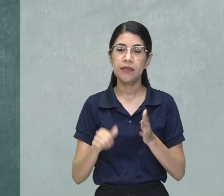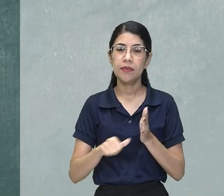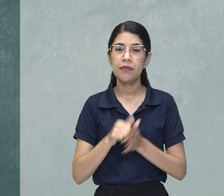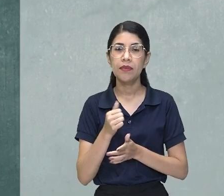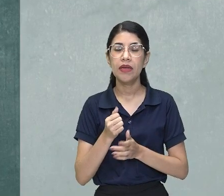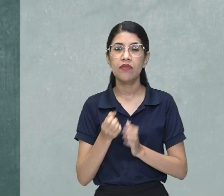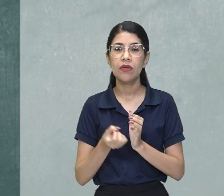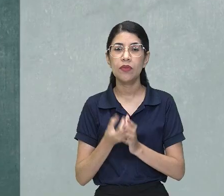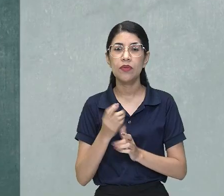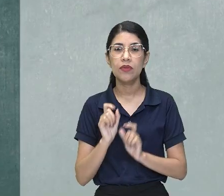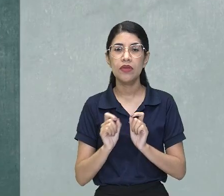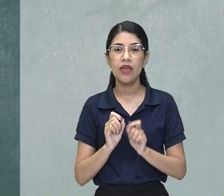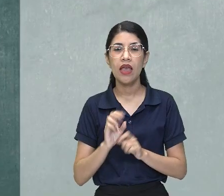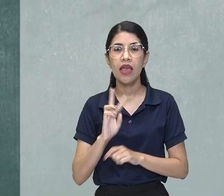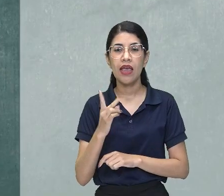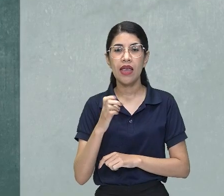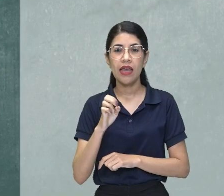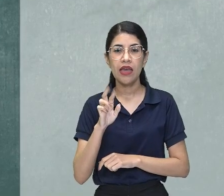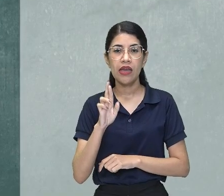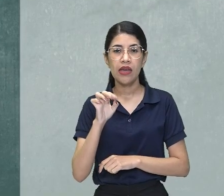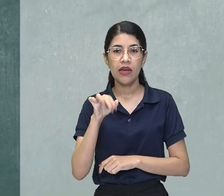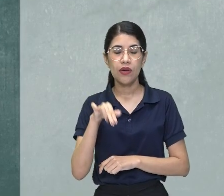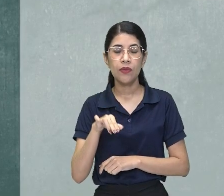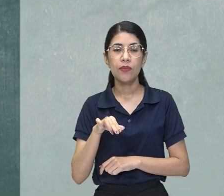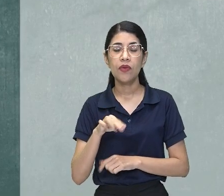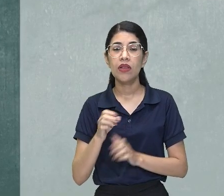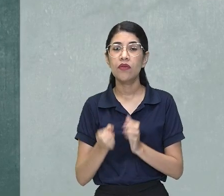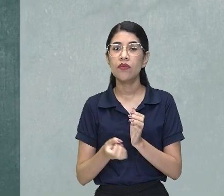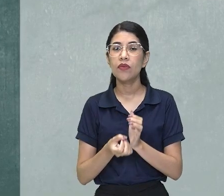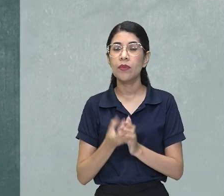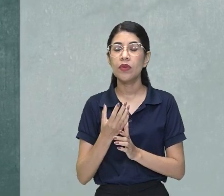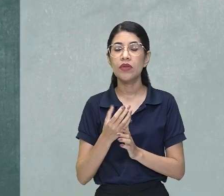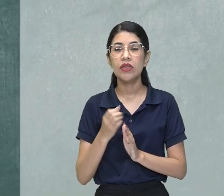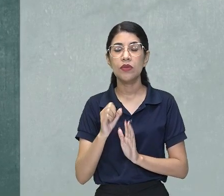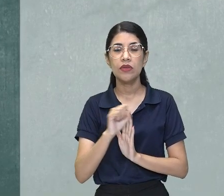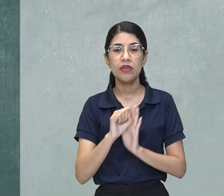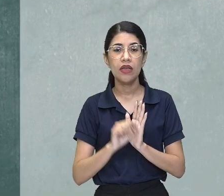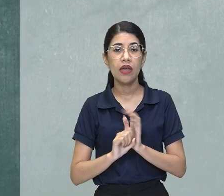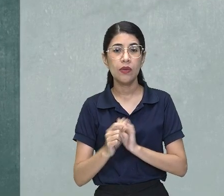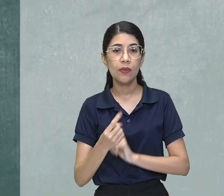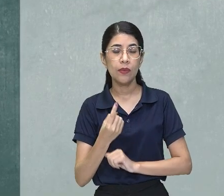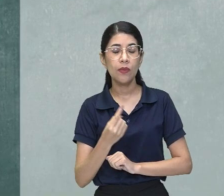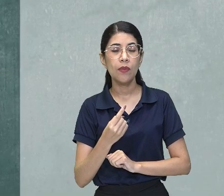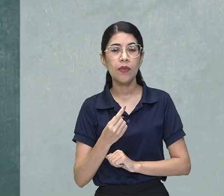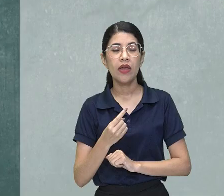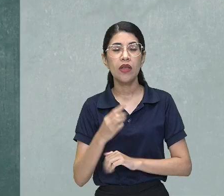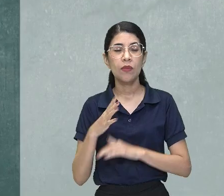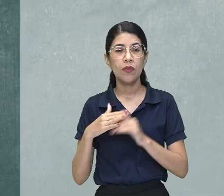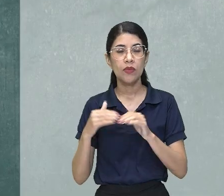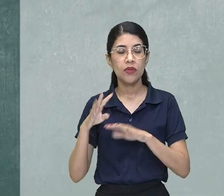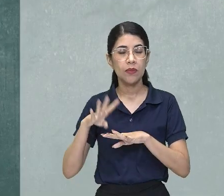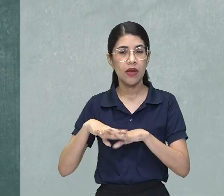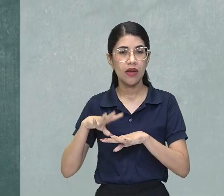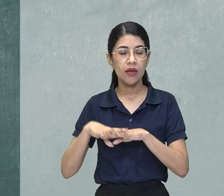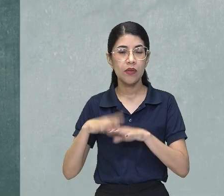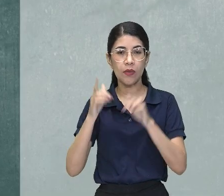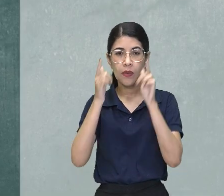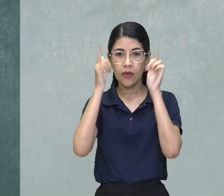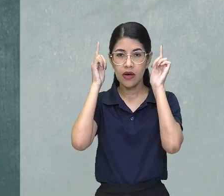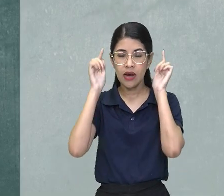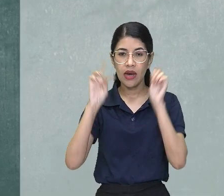de máquina de Héron. Então, essa máquina foi criada no século I pelo matemático e inventor grego Héron